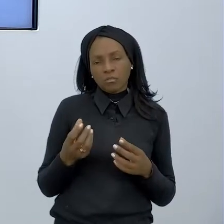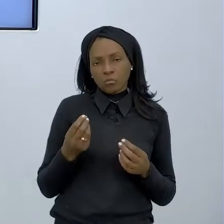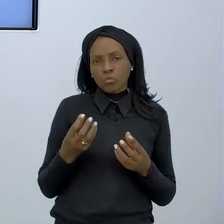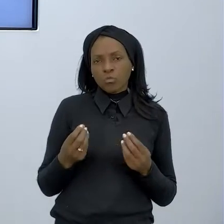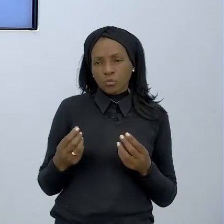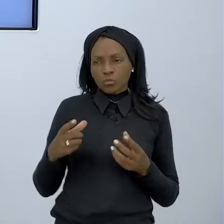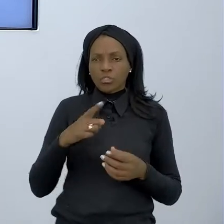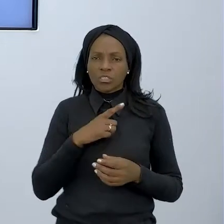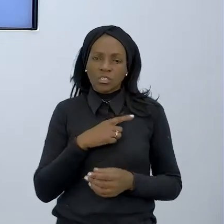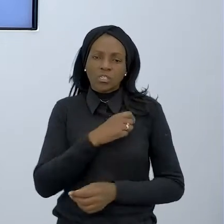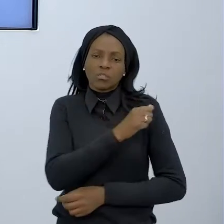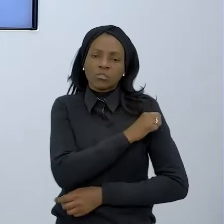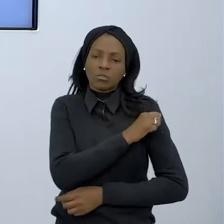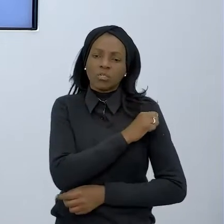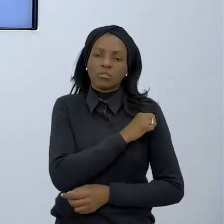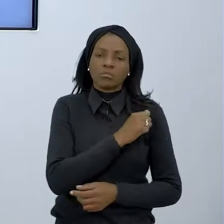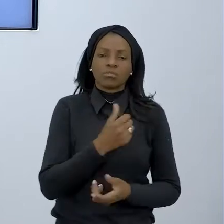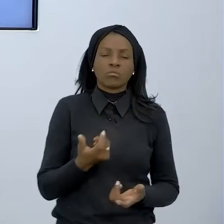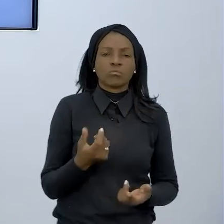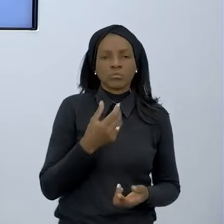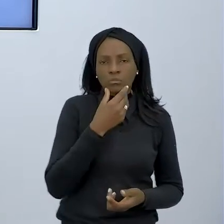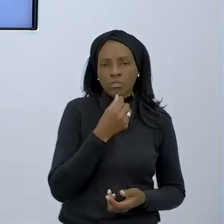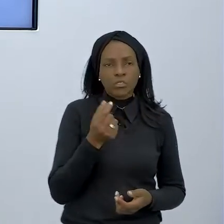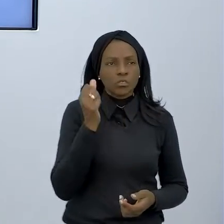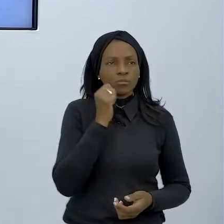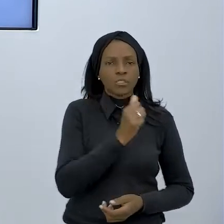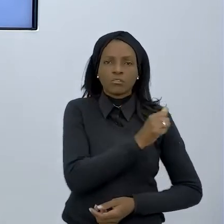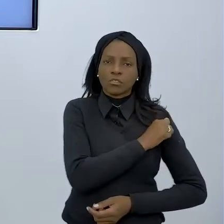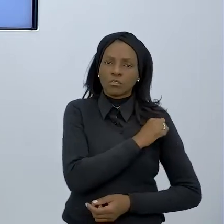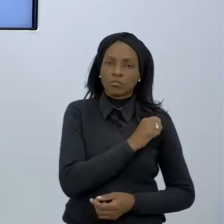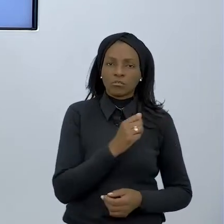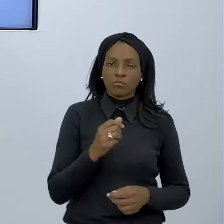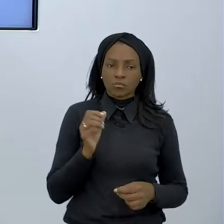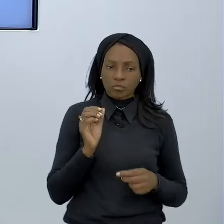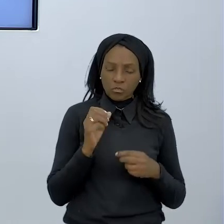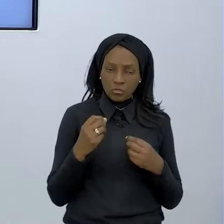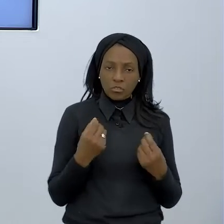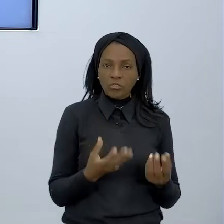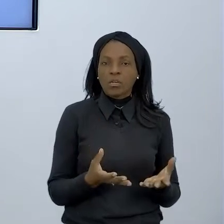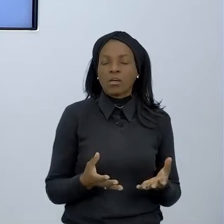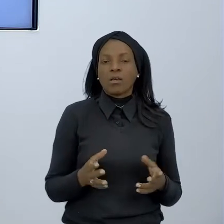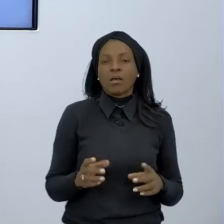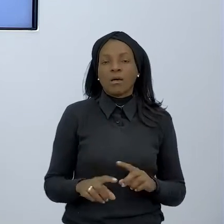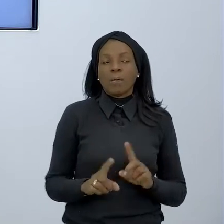localizadas que o aluninho, que a aluninha promove, ela pode ter